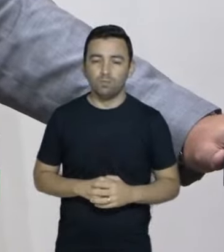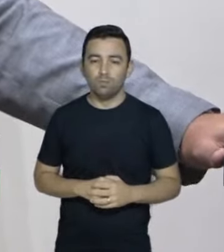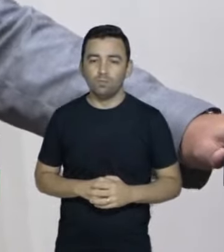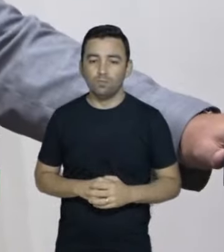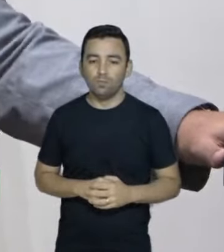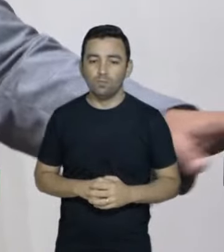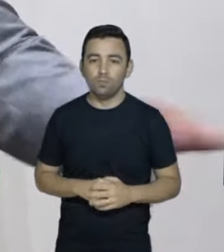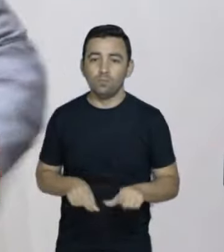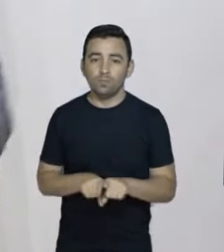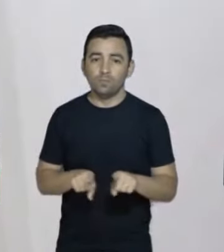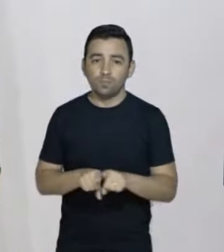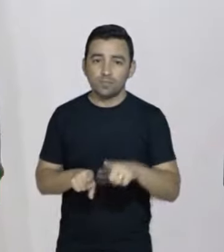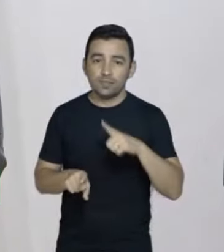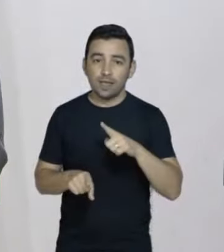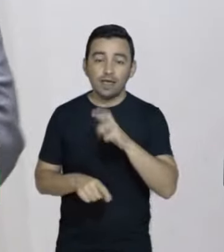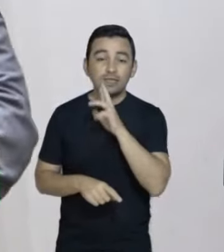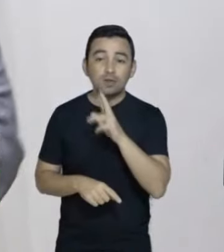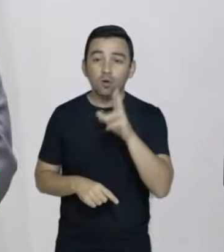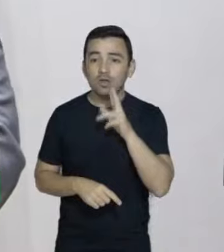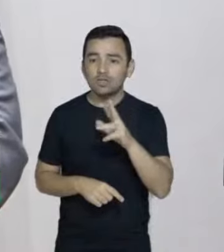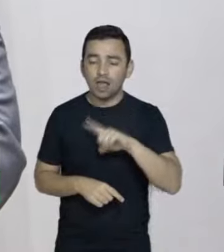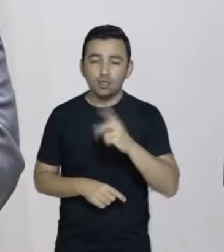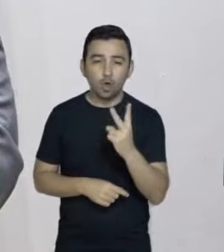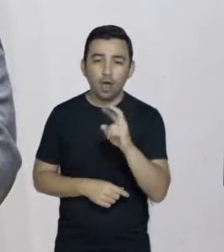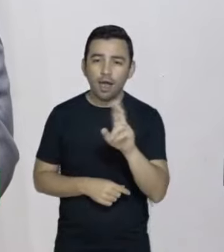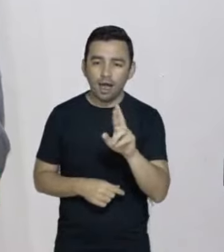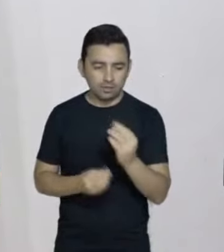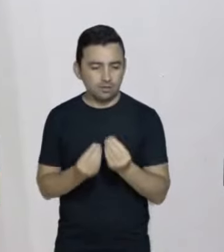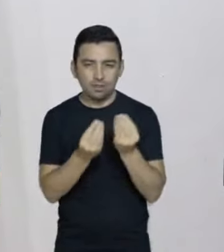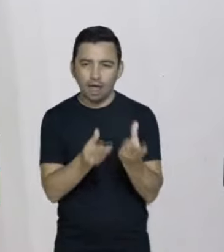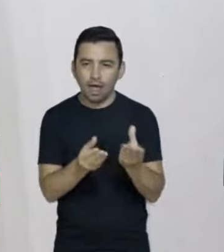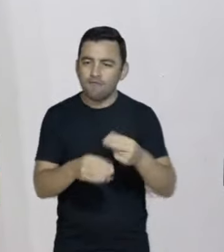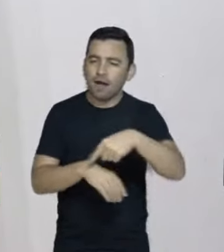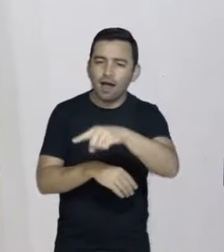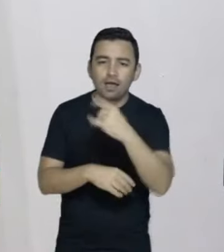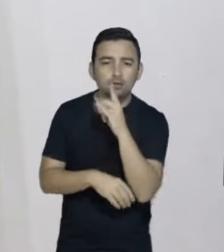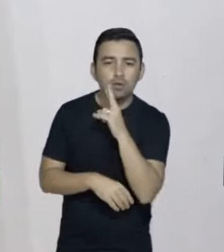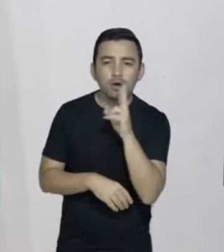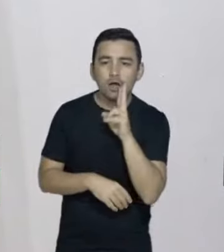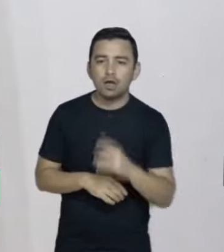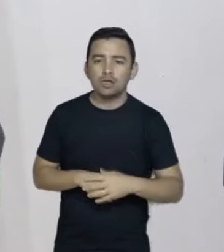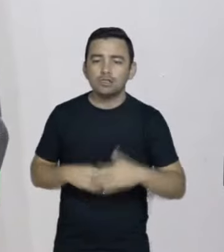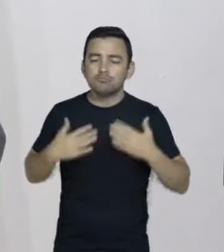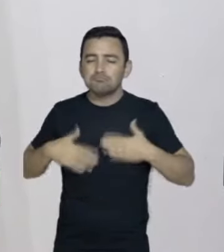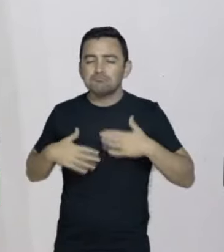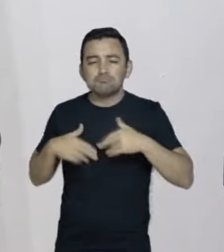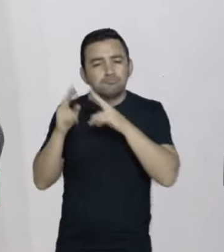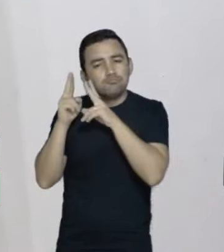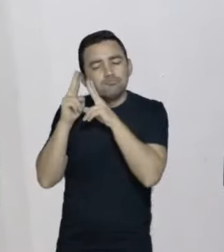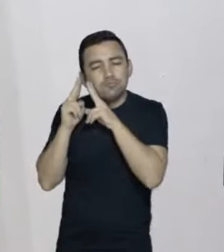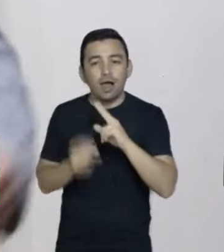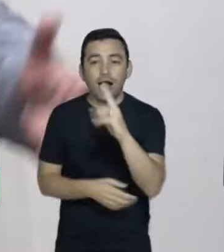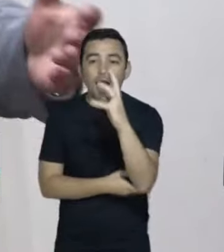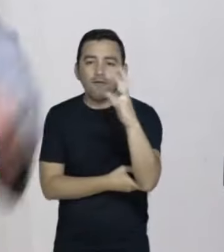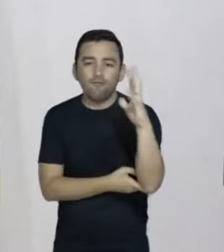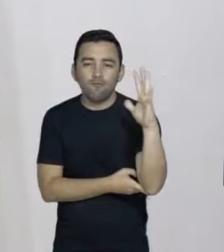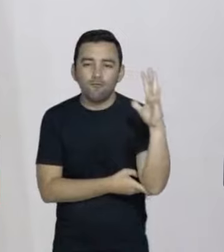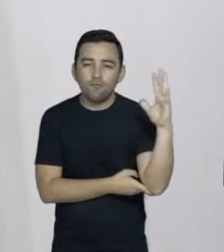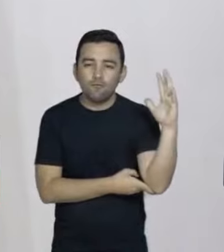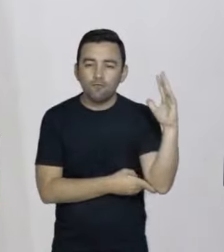Porque até um restaurantezinho, 2 pilas, vai lá, ganha 2 contos, vai lá no restaurante, tira uma soneca embaixo das árvores lá, porque é uma cidade